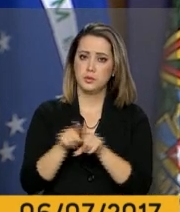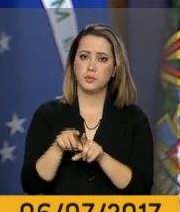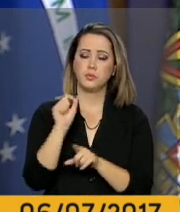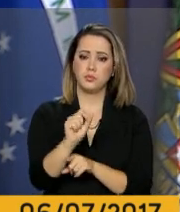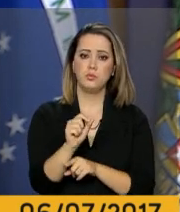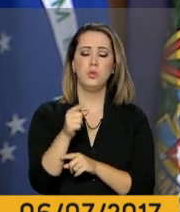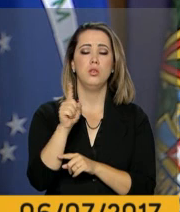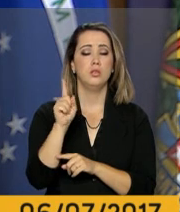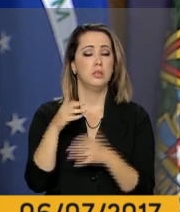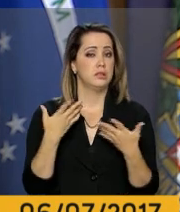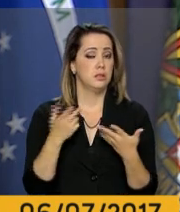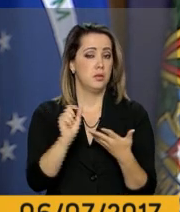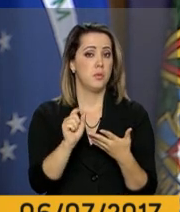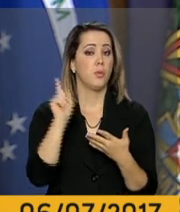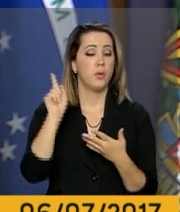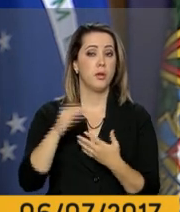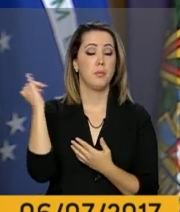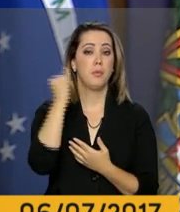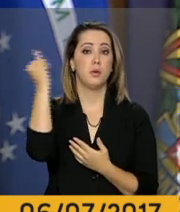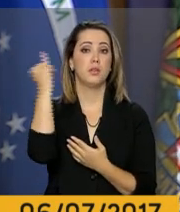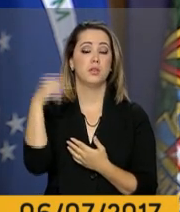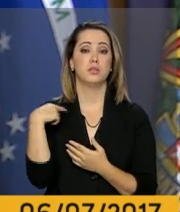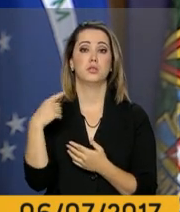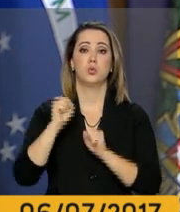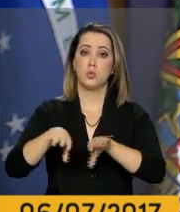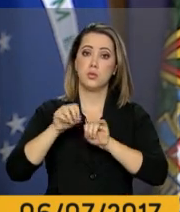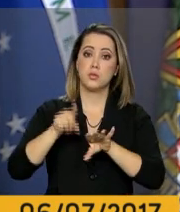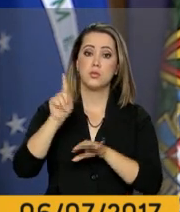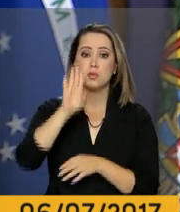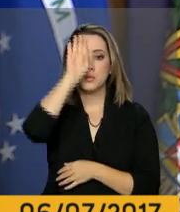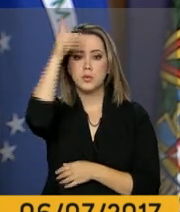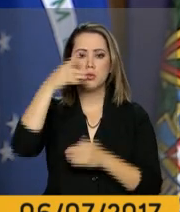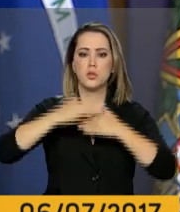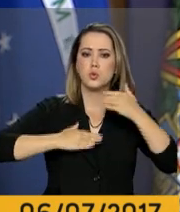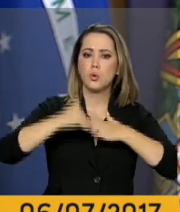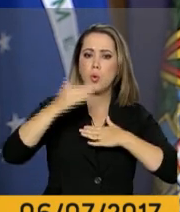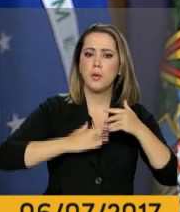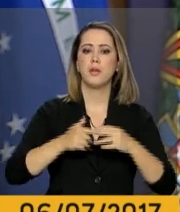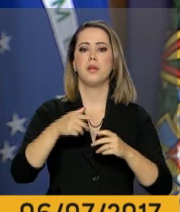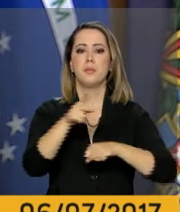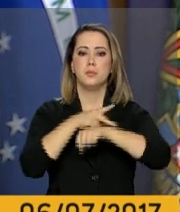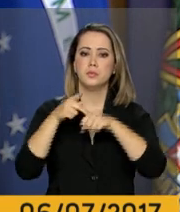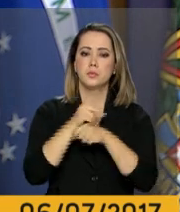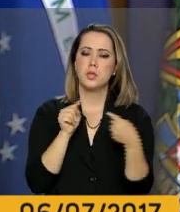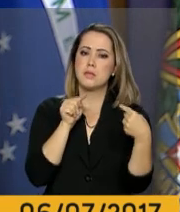importante quanto à educação é prioridade de qualquer país não é sintonizado